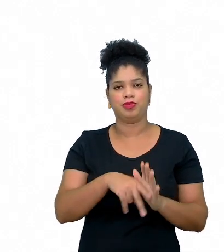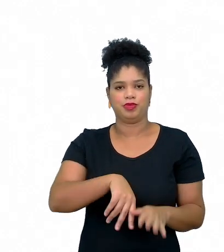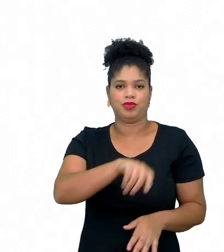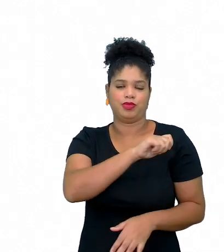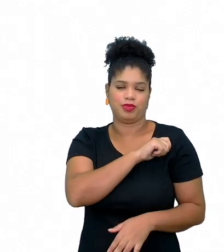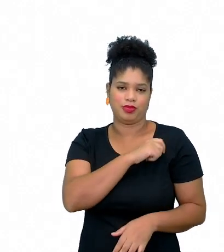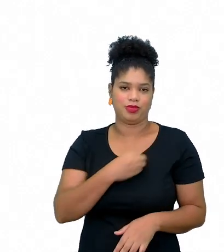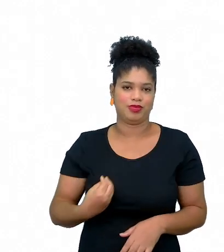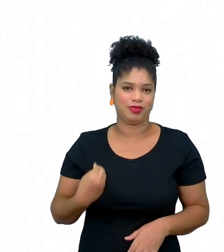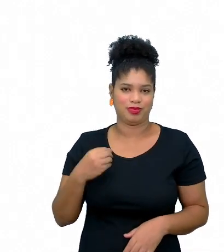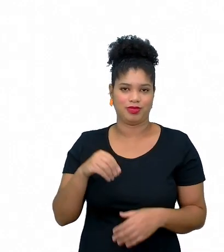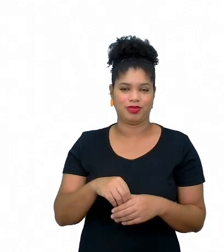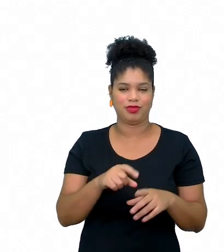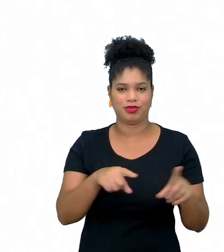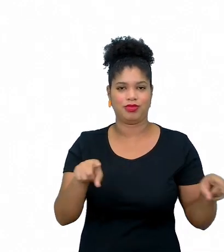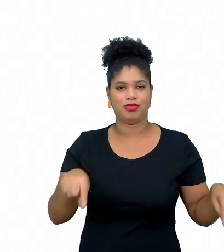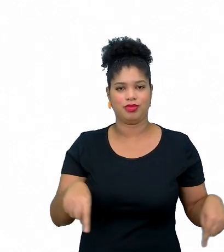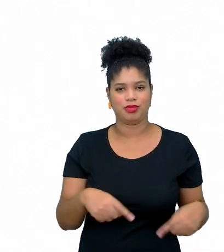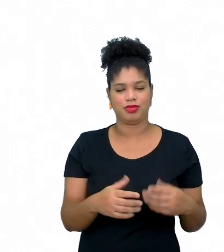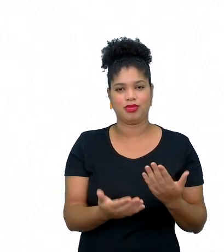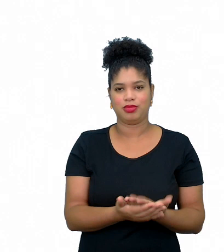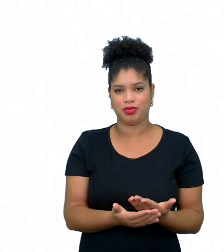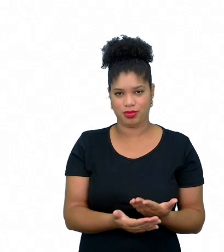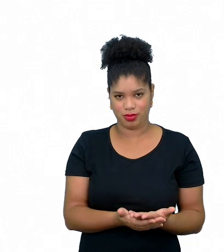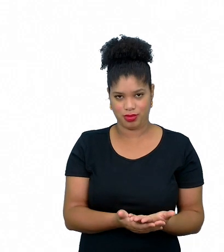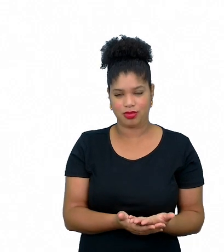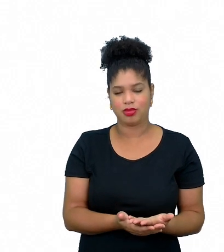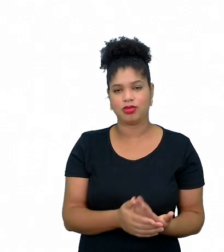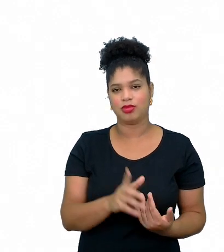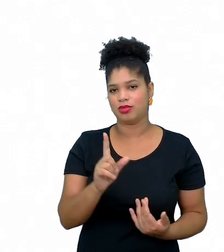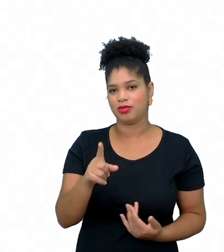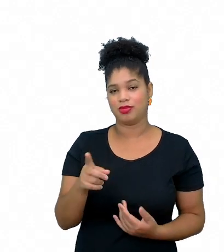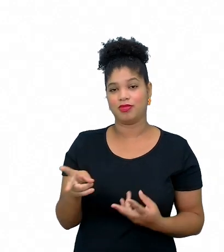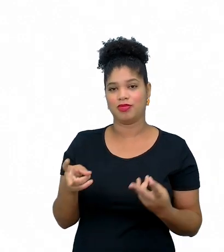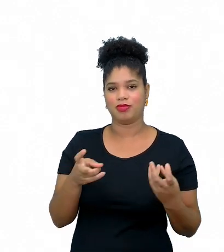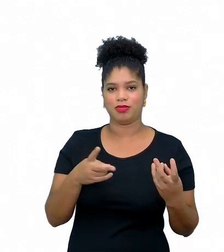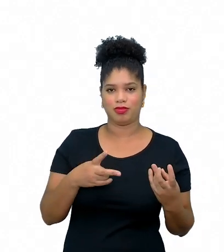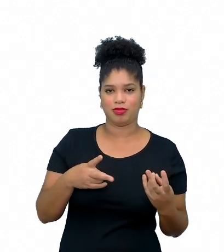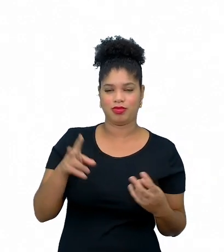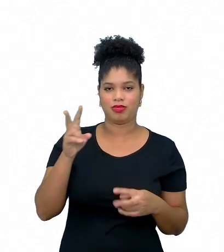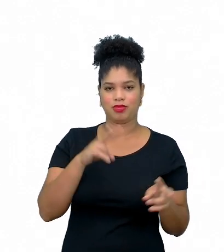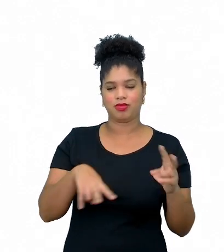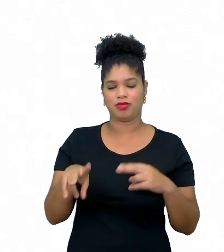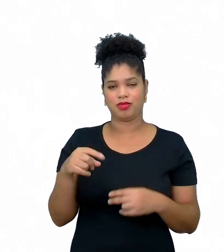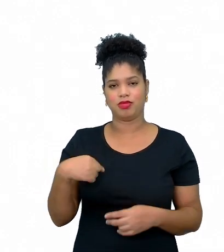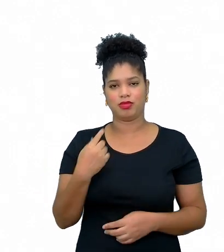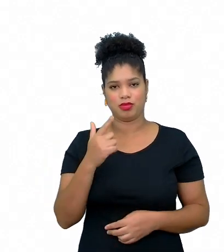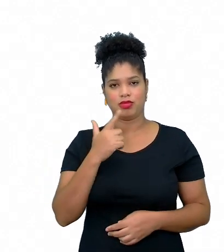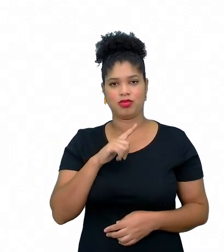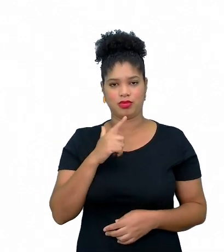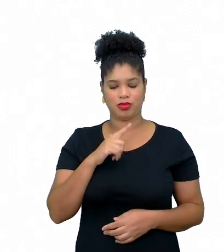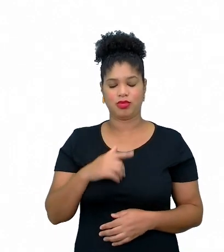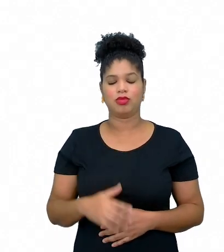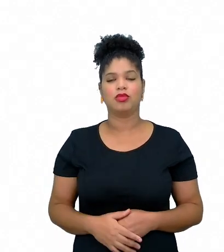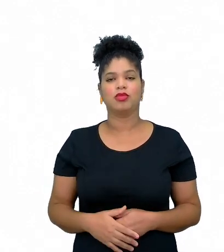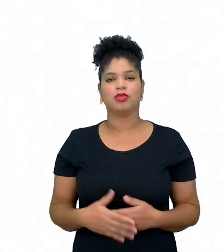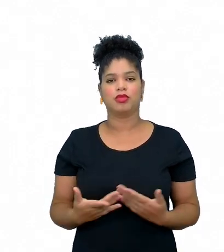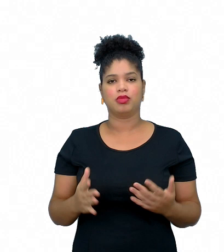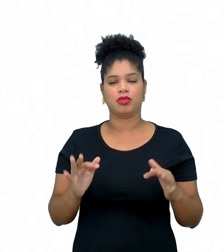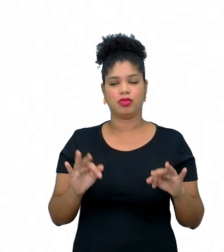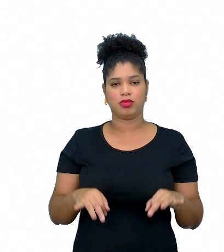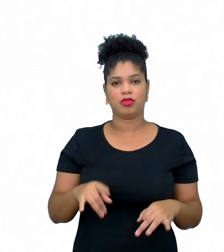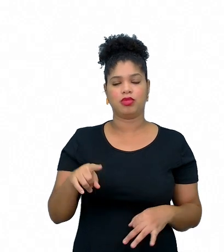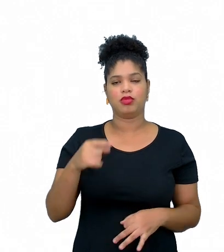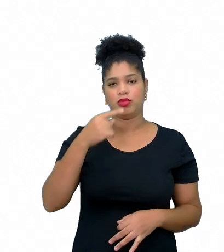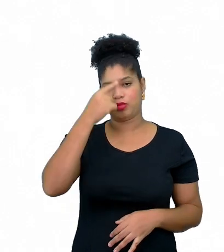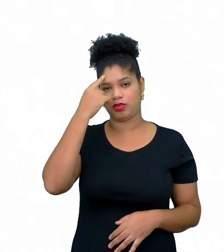temos dentro da sala de aula, que isso é algo visível sempre. E, por fim, a